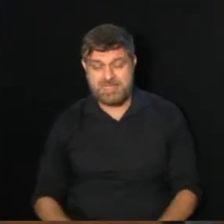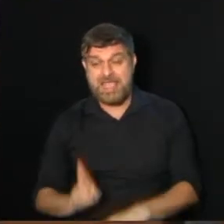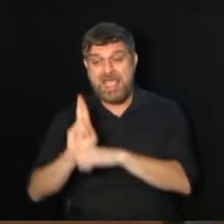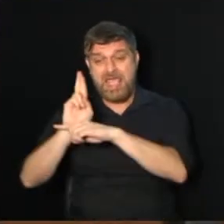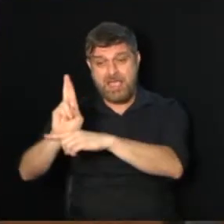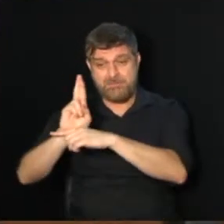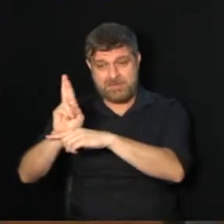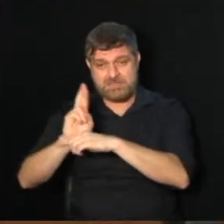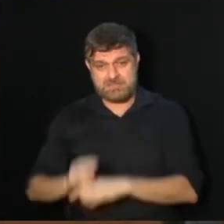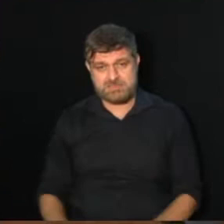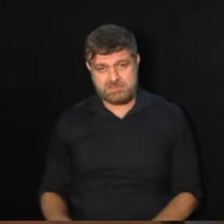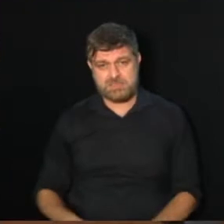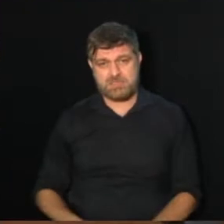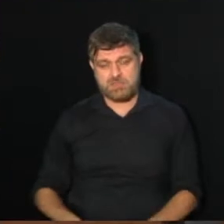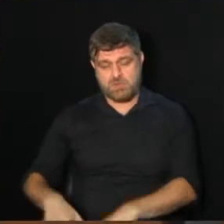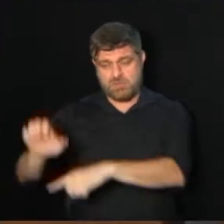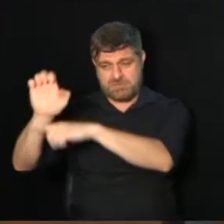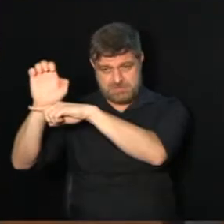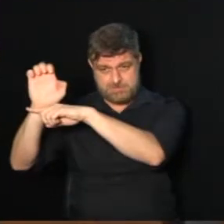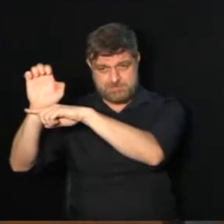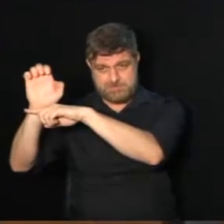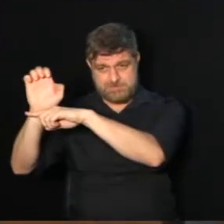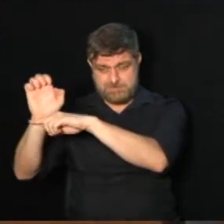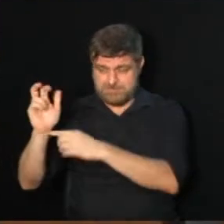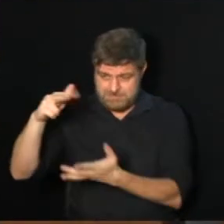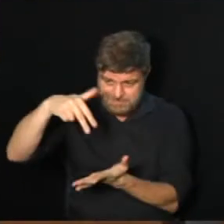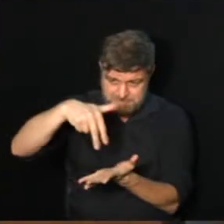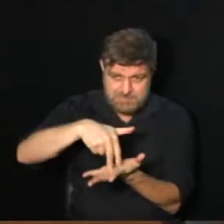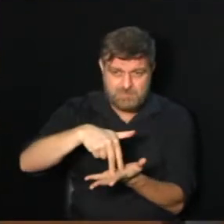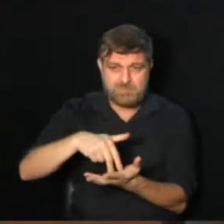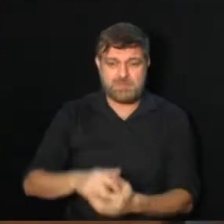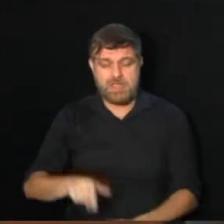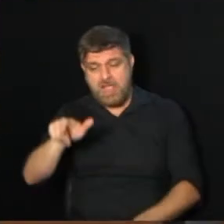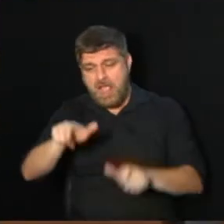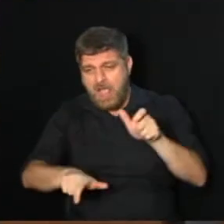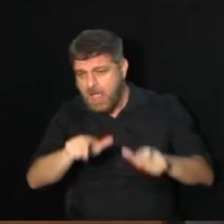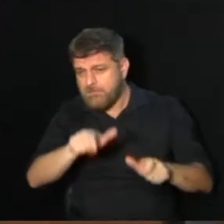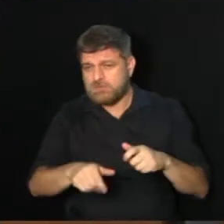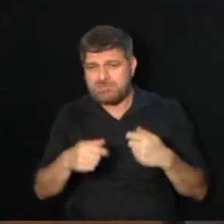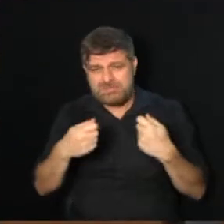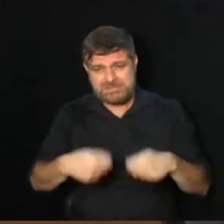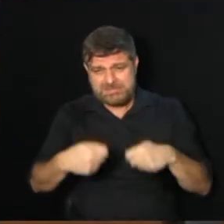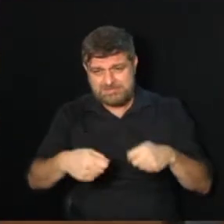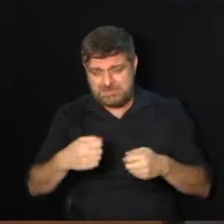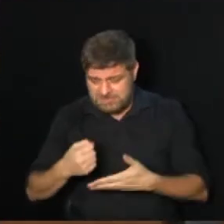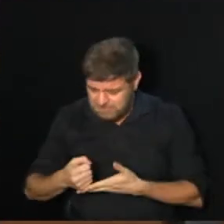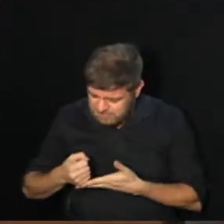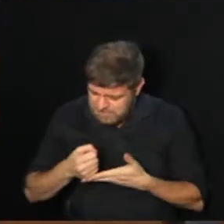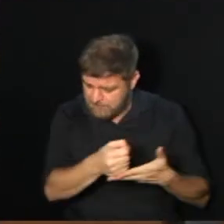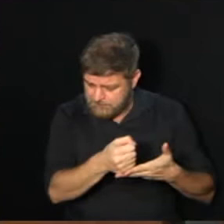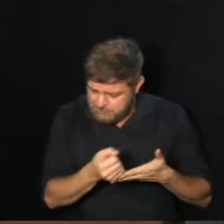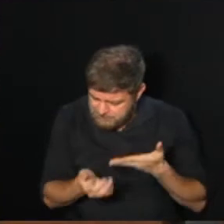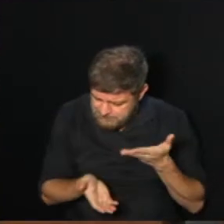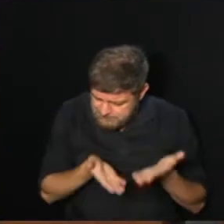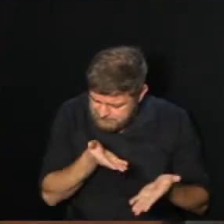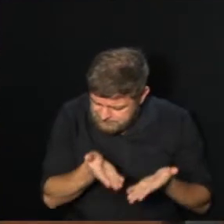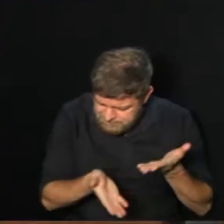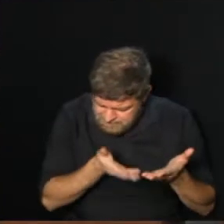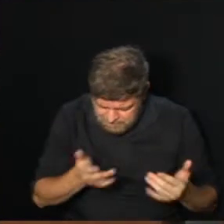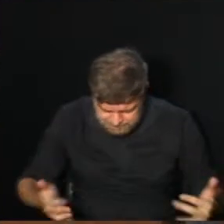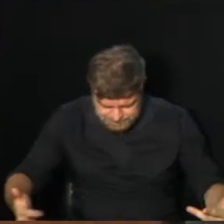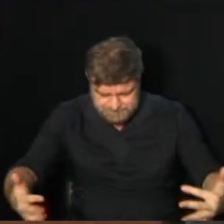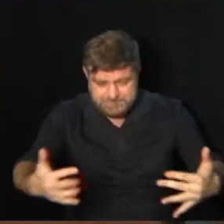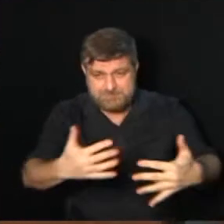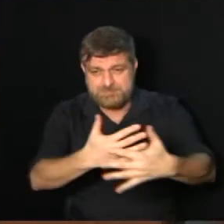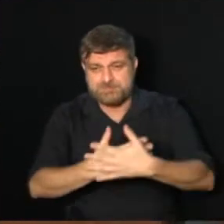representar o Estado, representando o Estado, representar as pessoas que necessitam desse acolhimento do